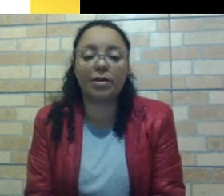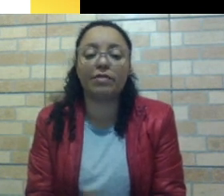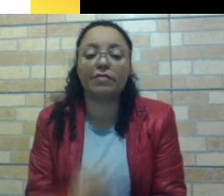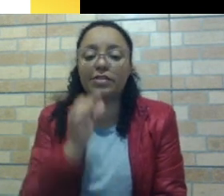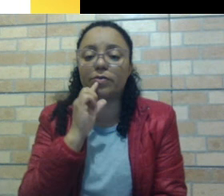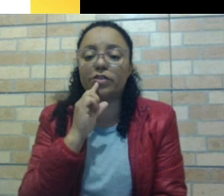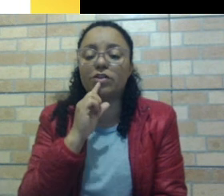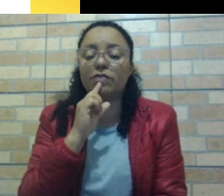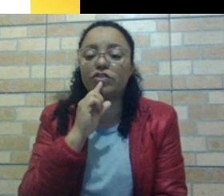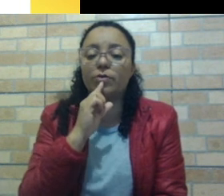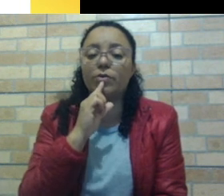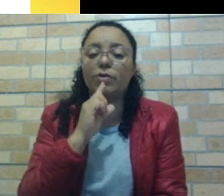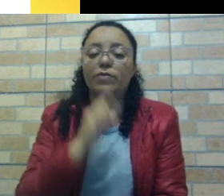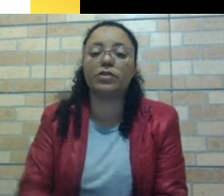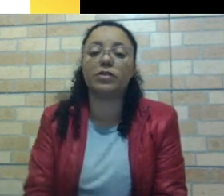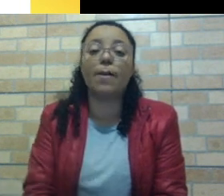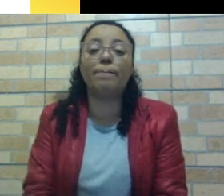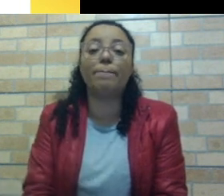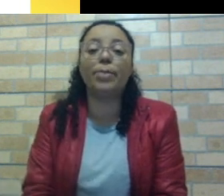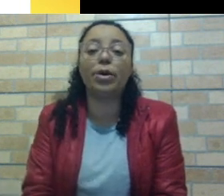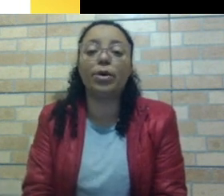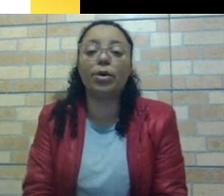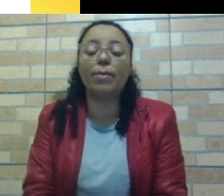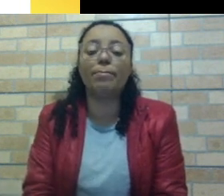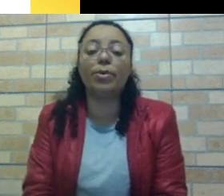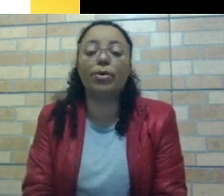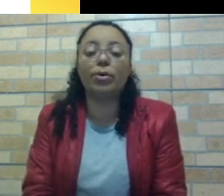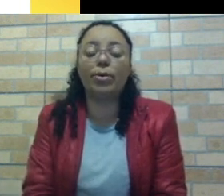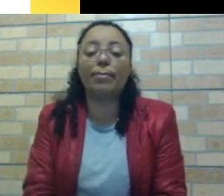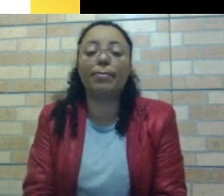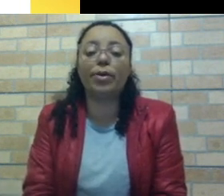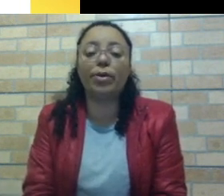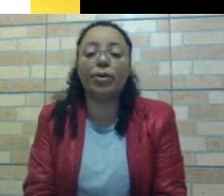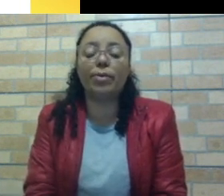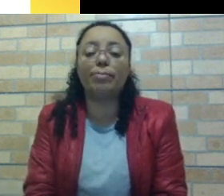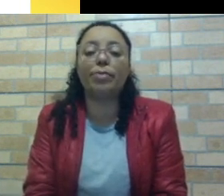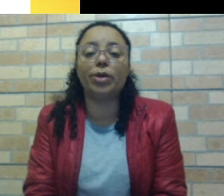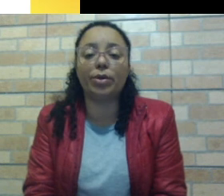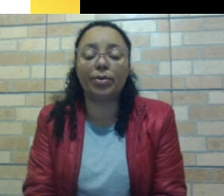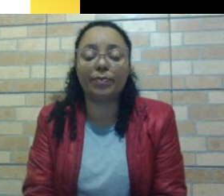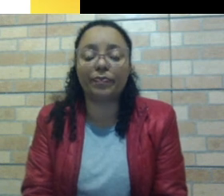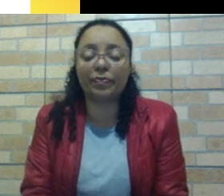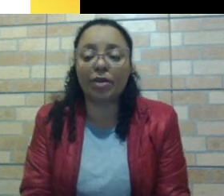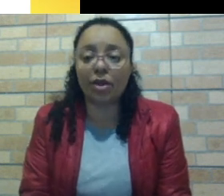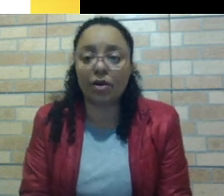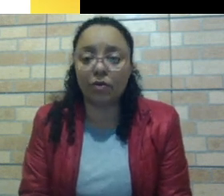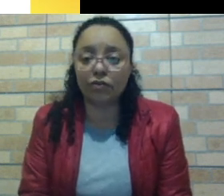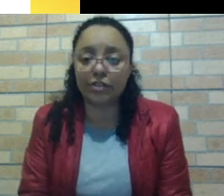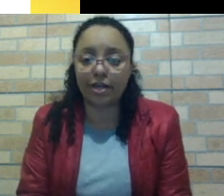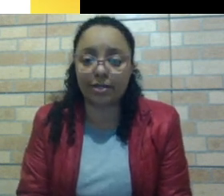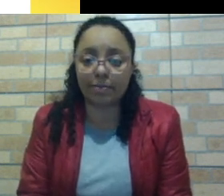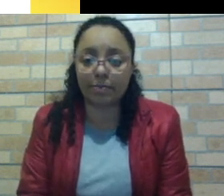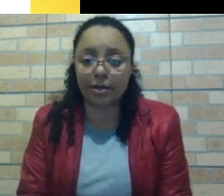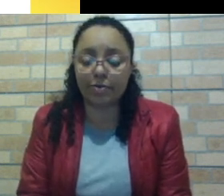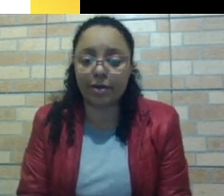o B, né? Faz a boca assim, ó. Veste a boca, faz B, B, B, B. Onde